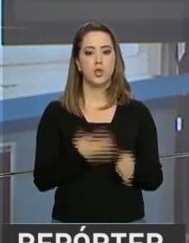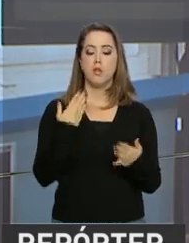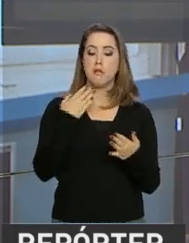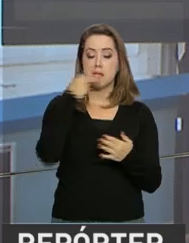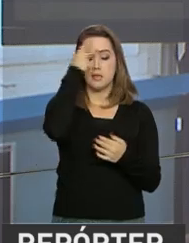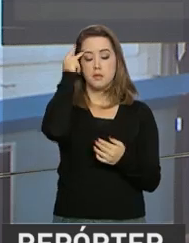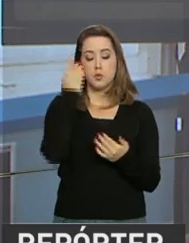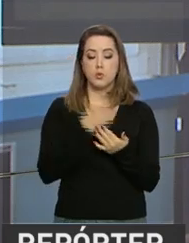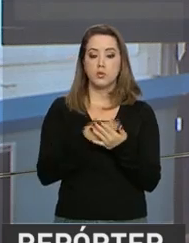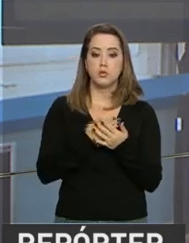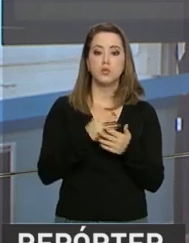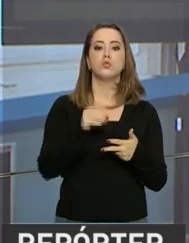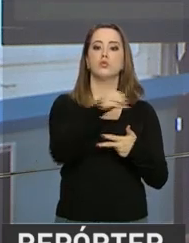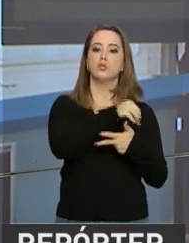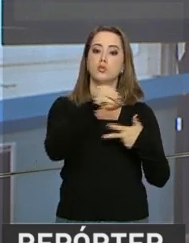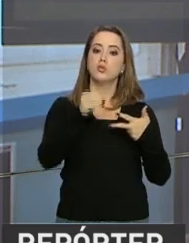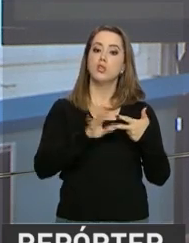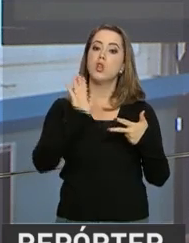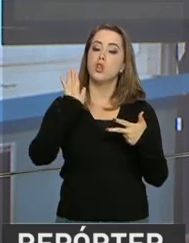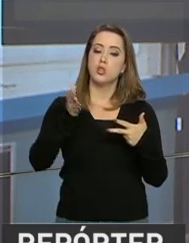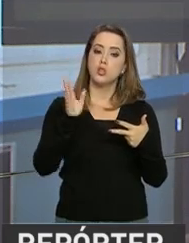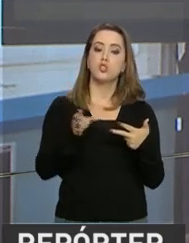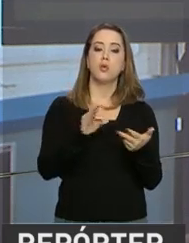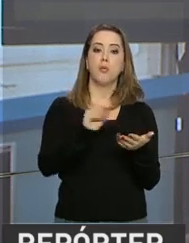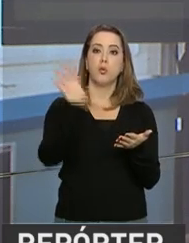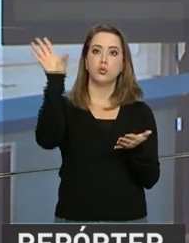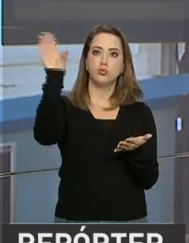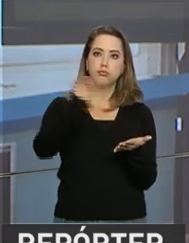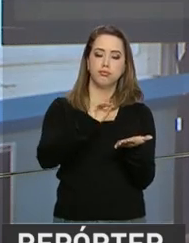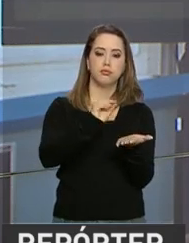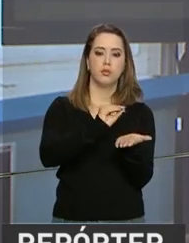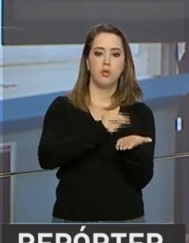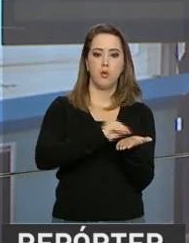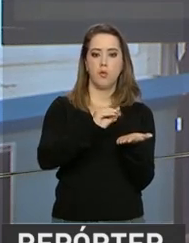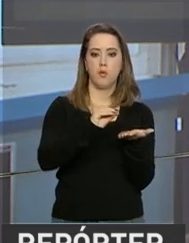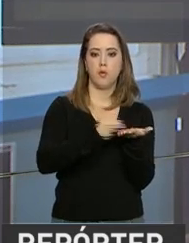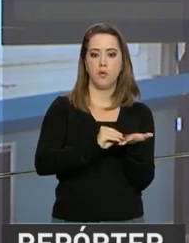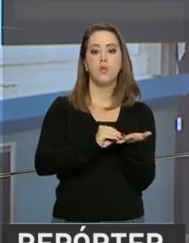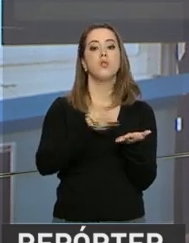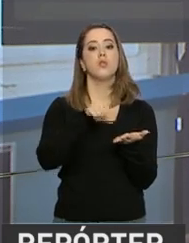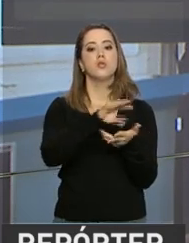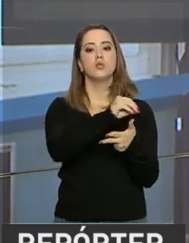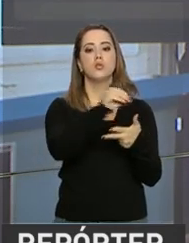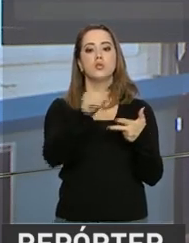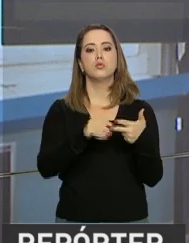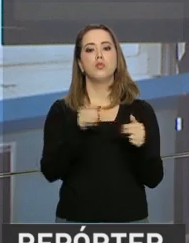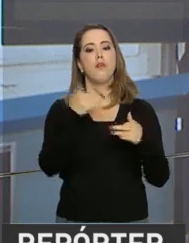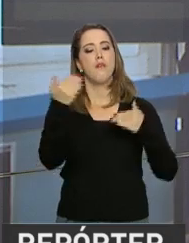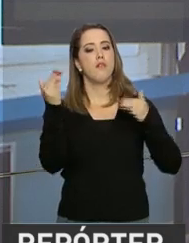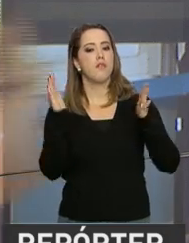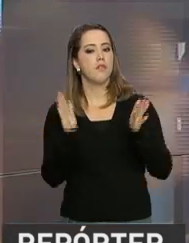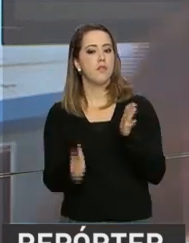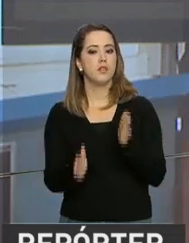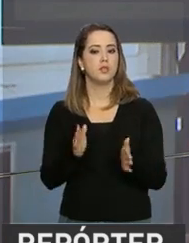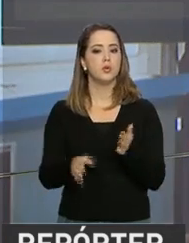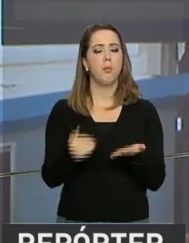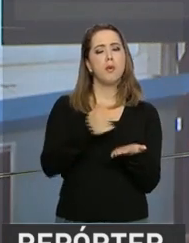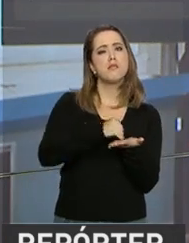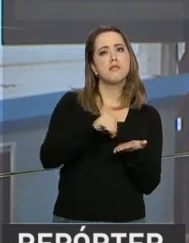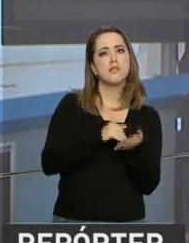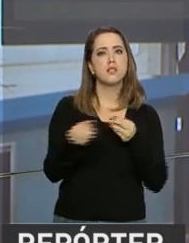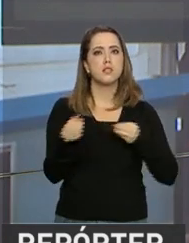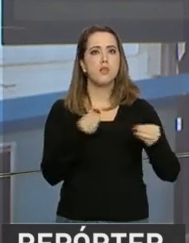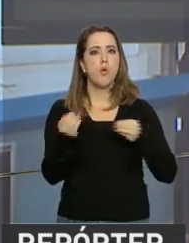Enem já podem baixar um aplicativo do exame a ferramenta traz informações sobre prazos situação da inscrição